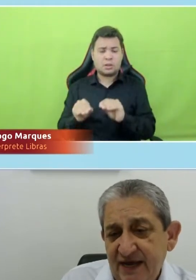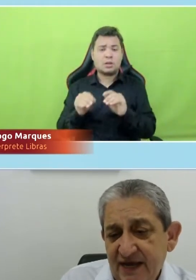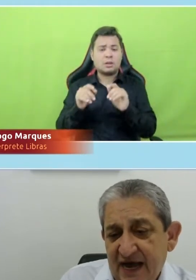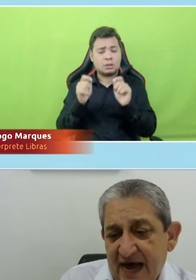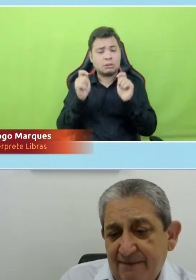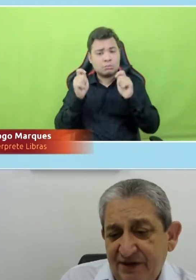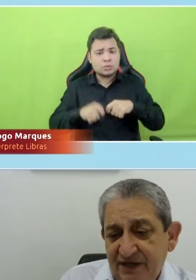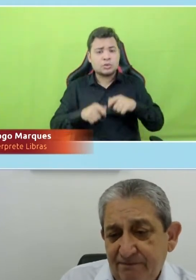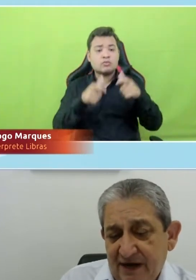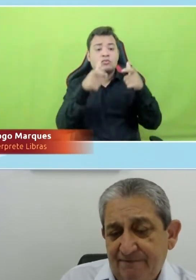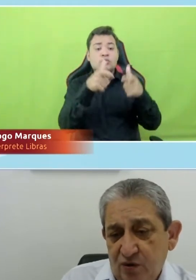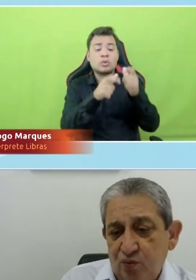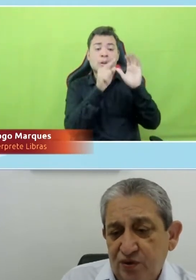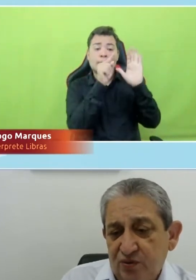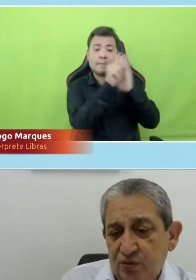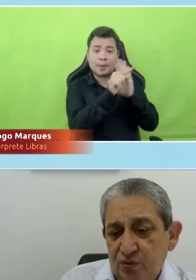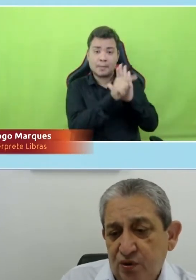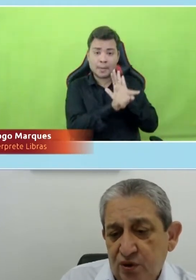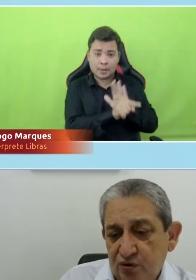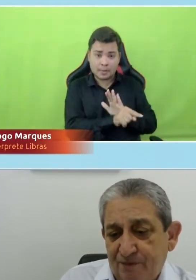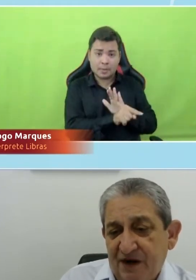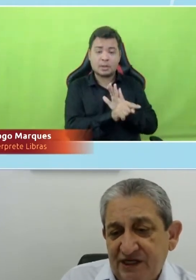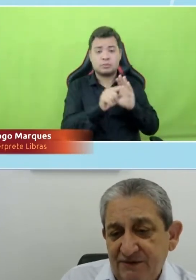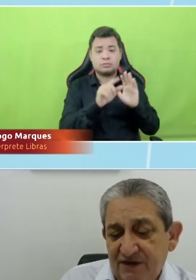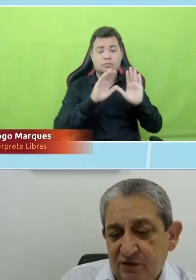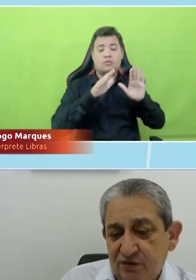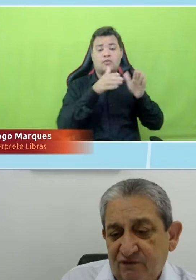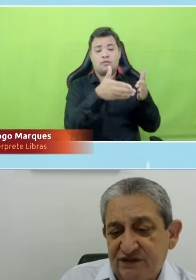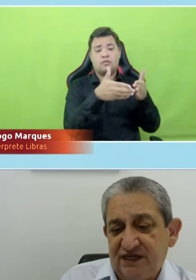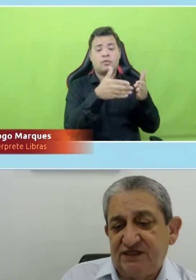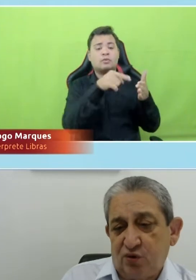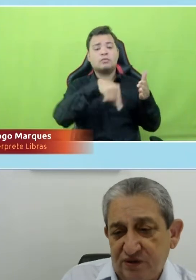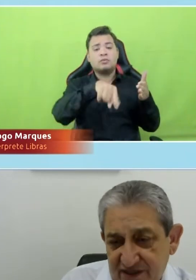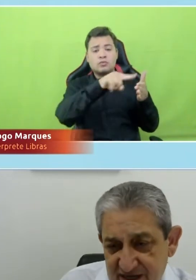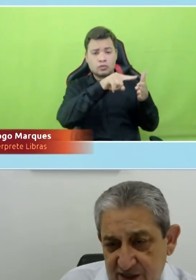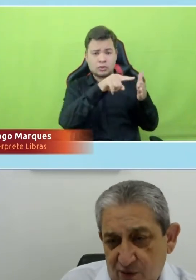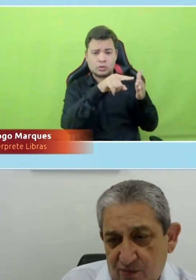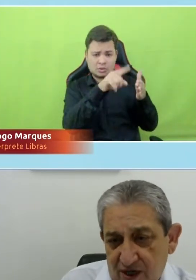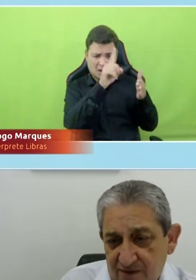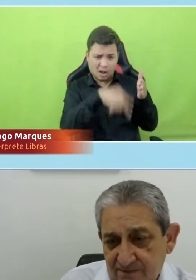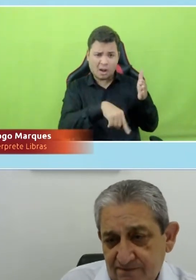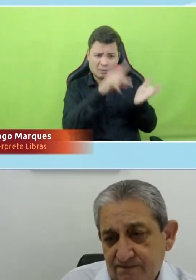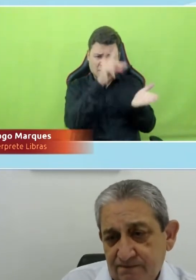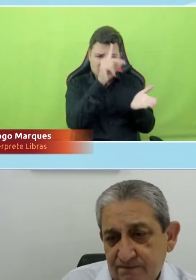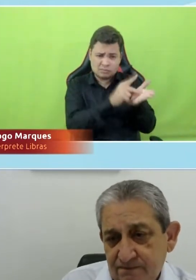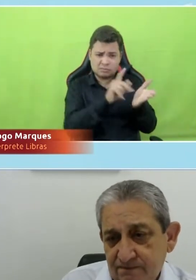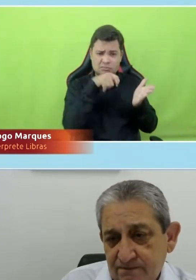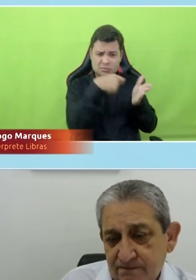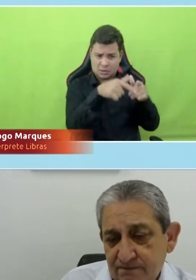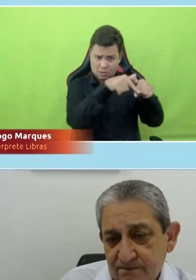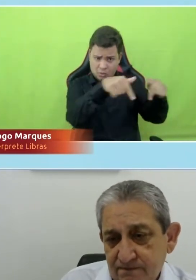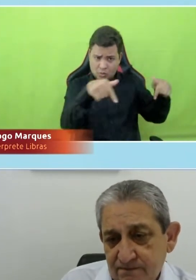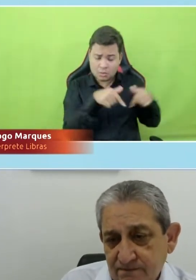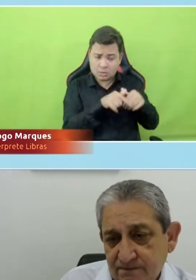área abrir para a pergunta do pertencimento. Você se considera quilombola?